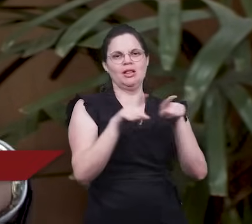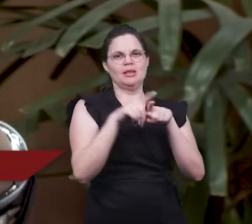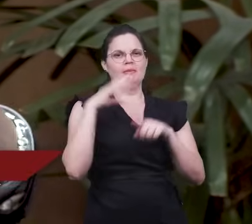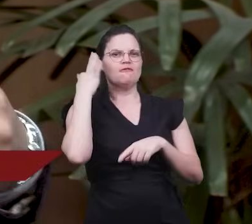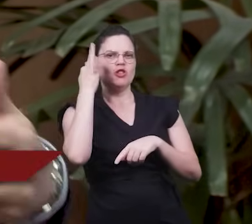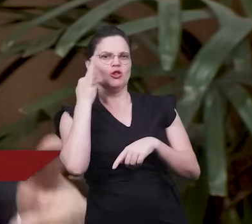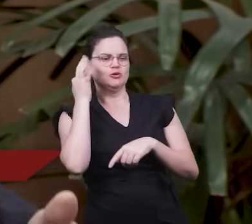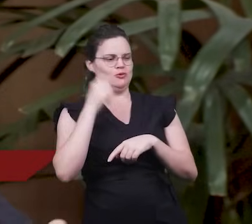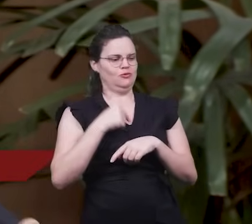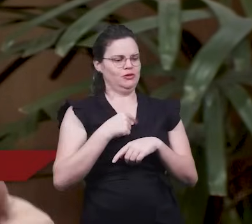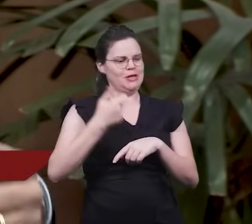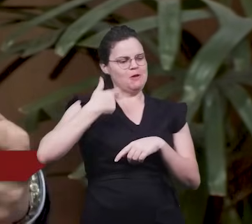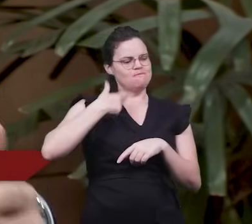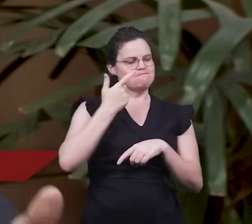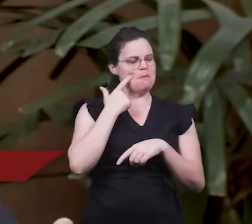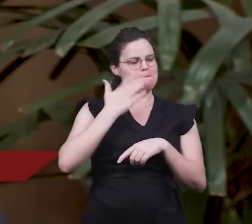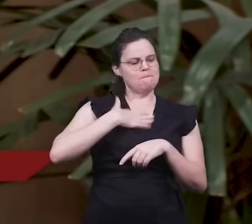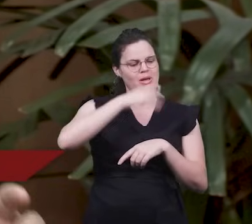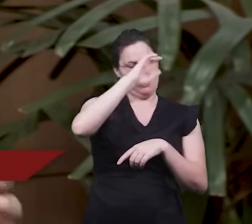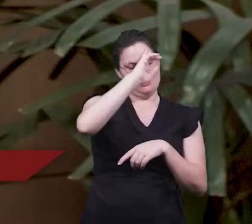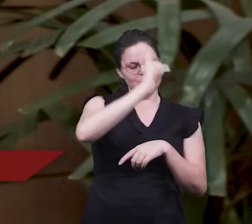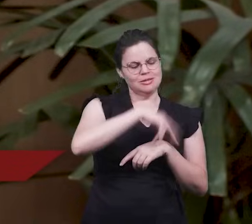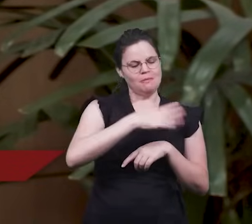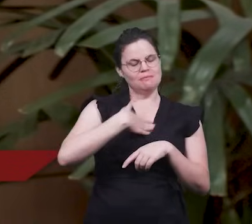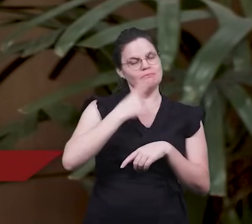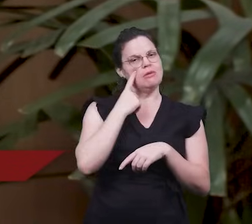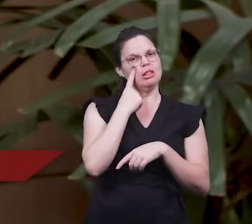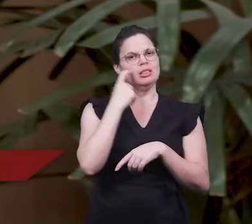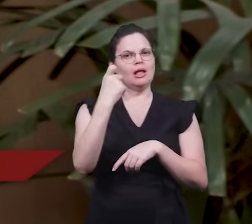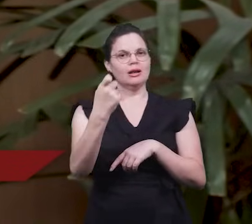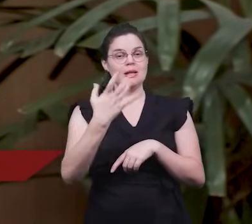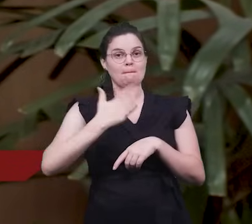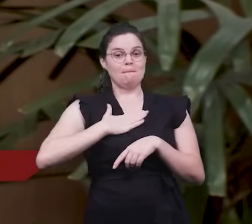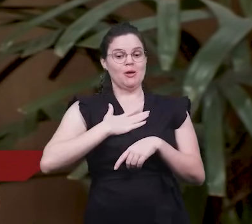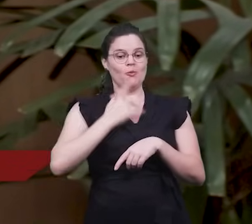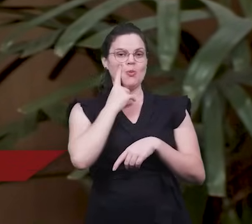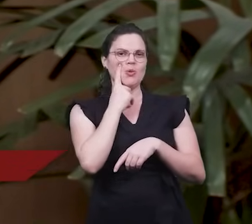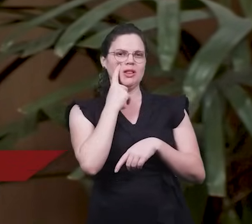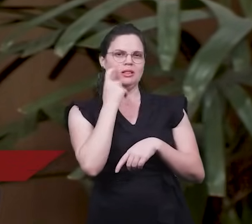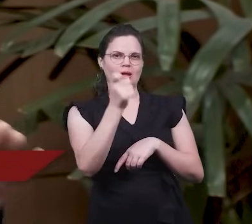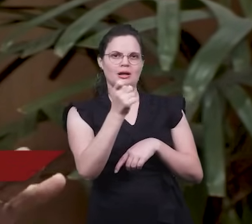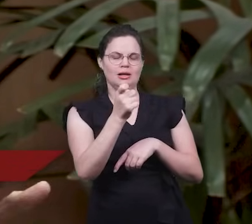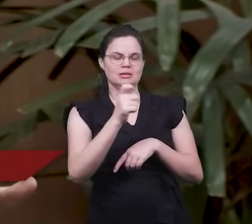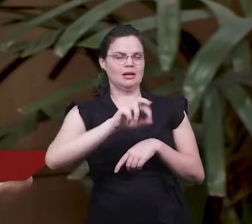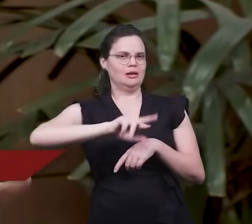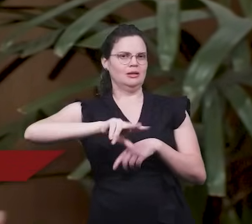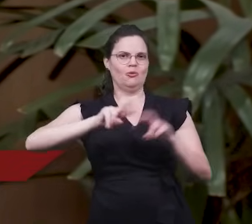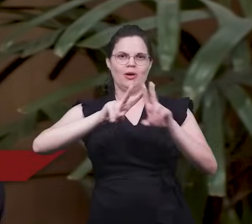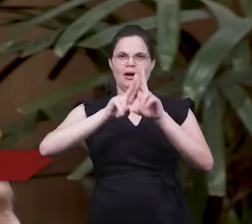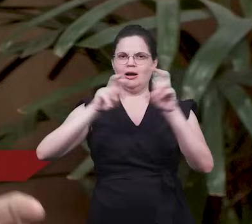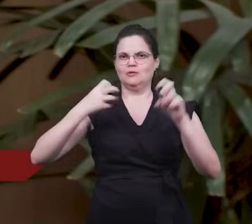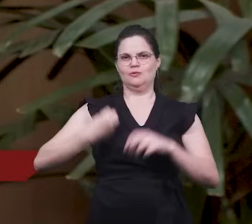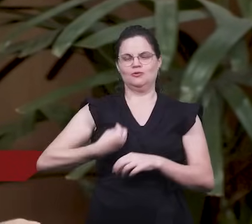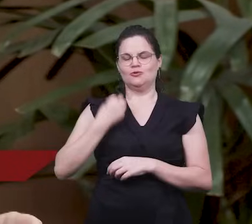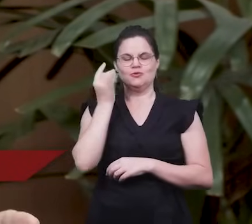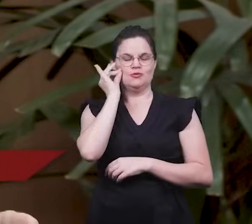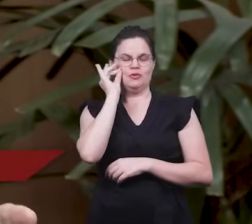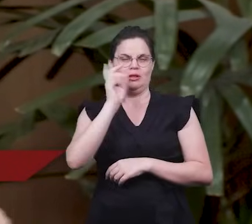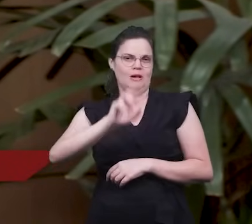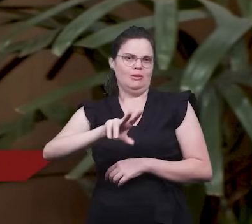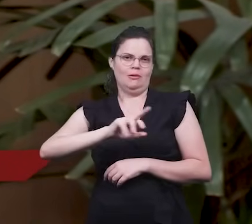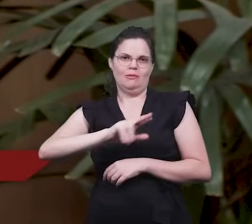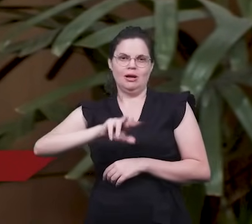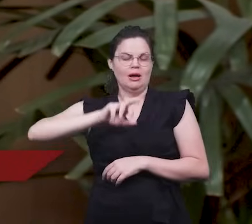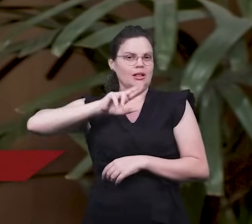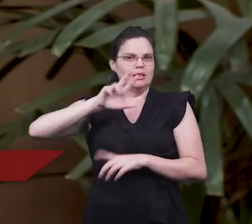ritos necessários para um culto, ou seja, o campo do interesse era tudo aquilo que não era espiritual,